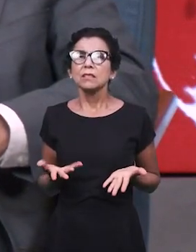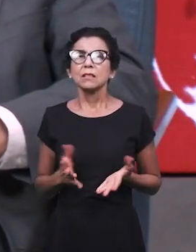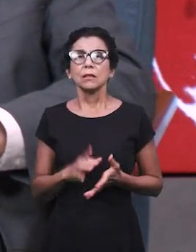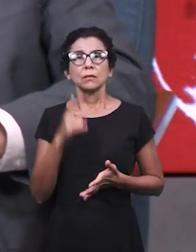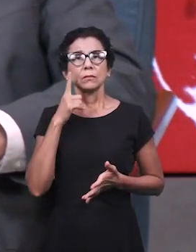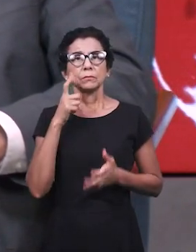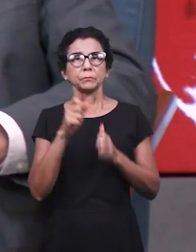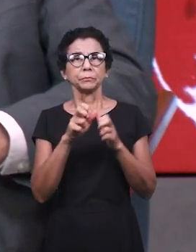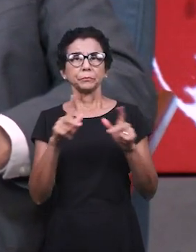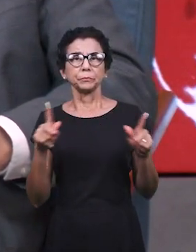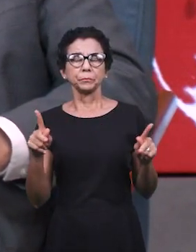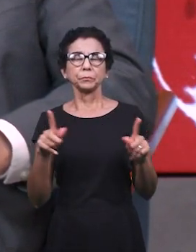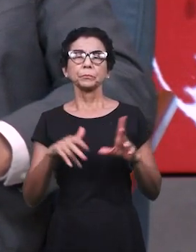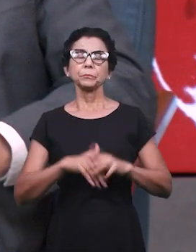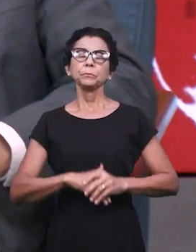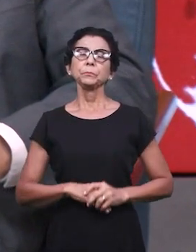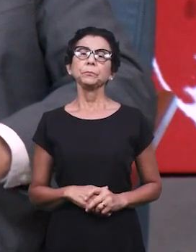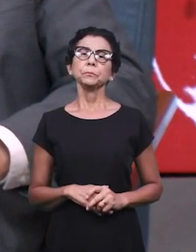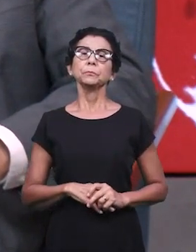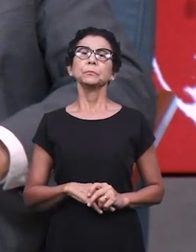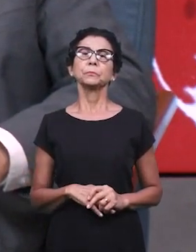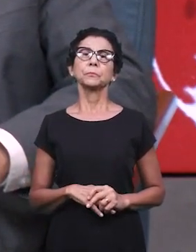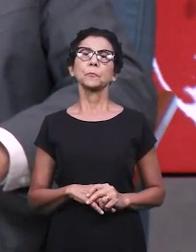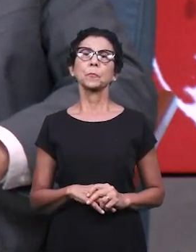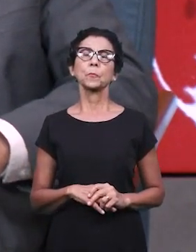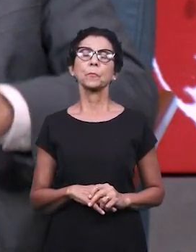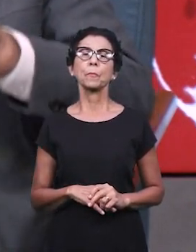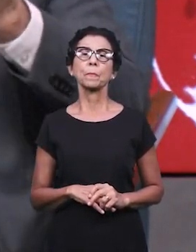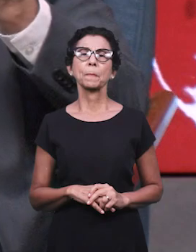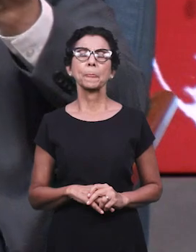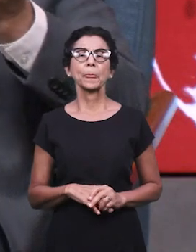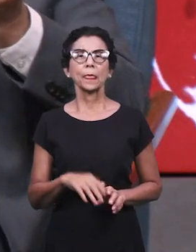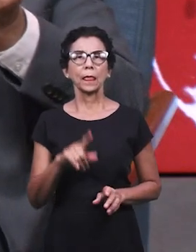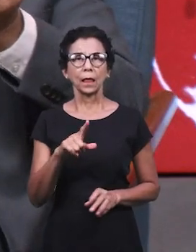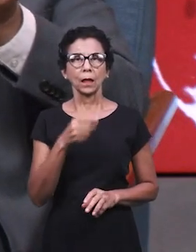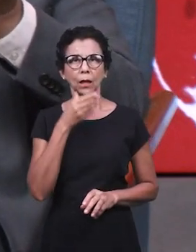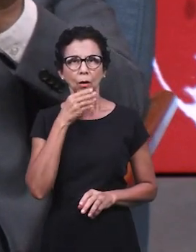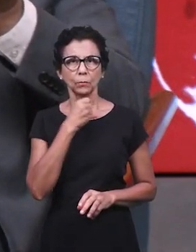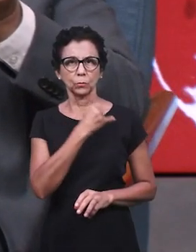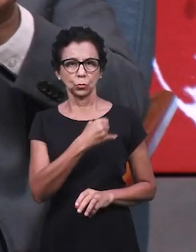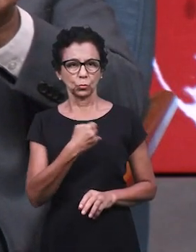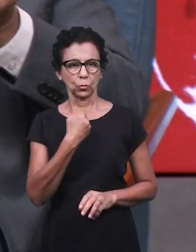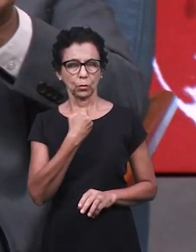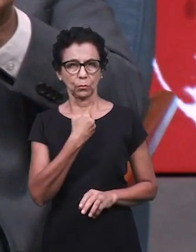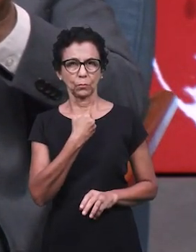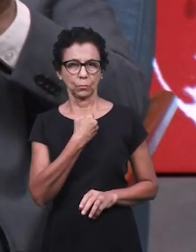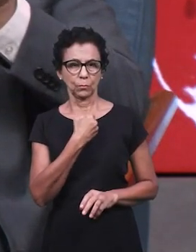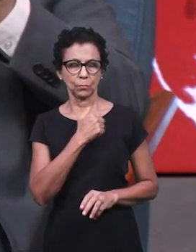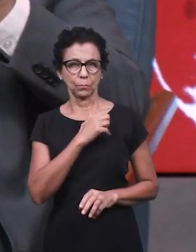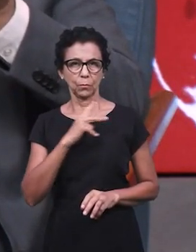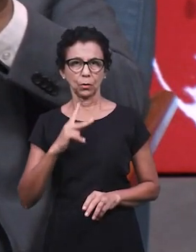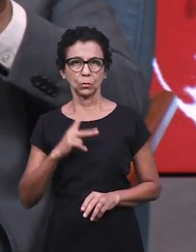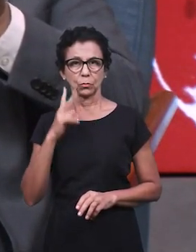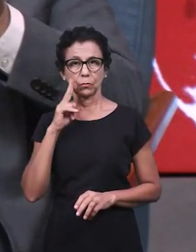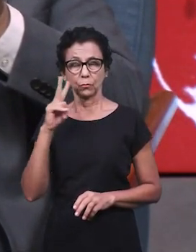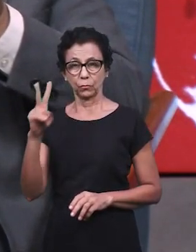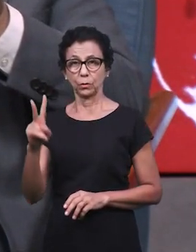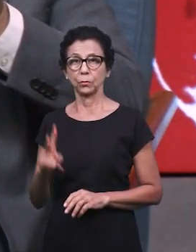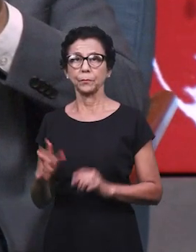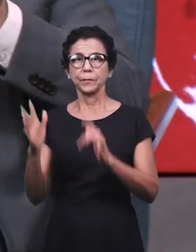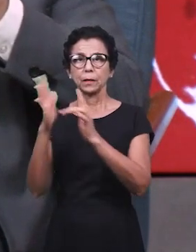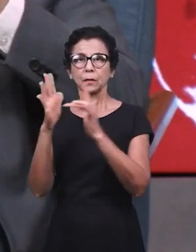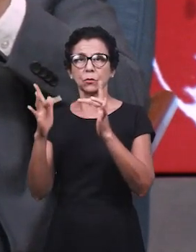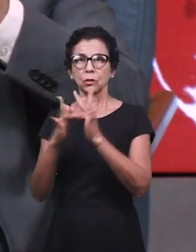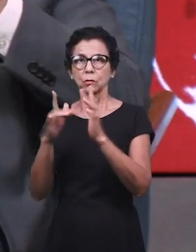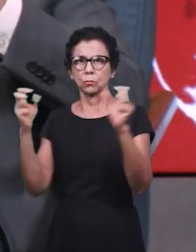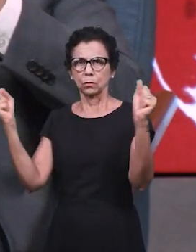livro de Apocalipse, que nós estamos estudando agora. João, quando teve a visão de Jesus glorificado,